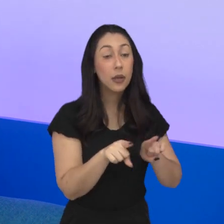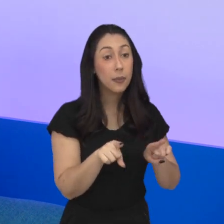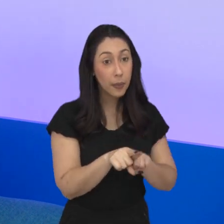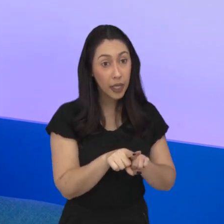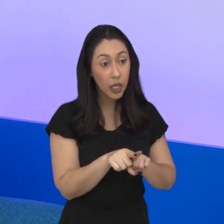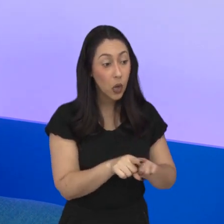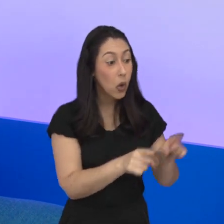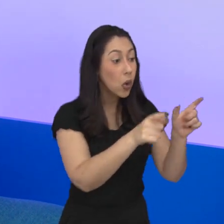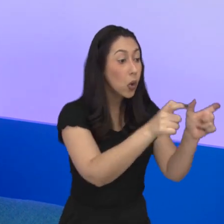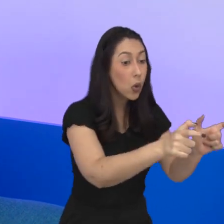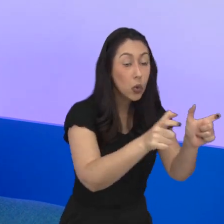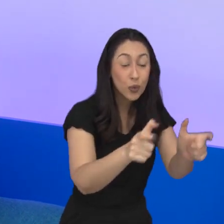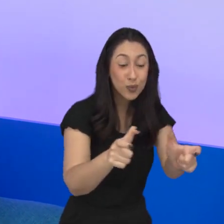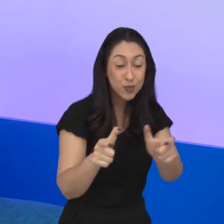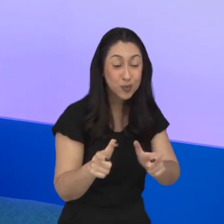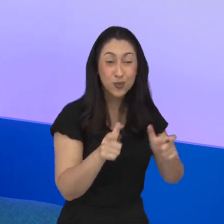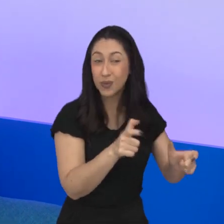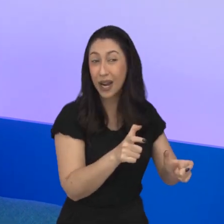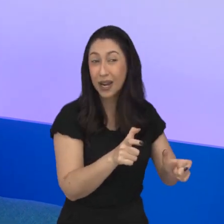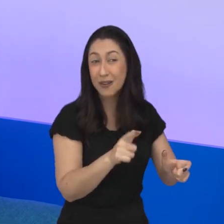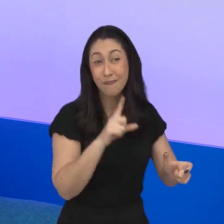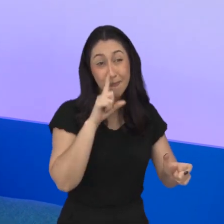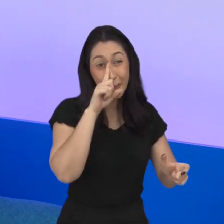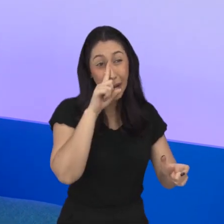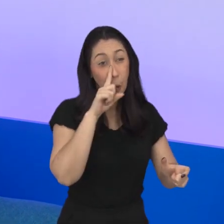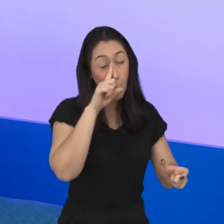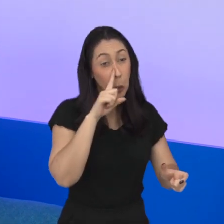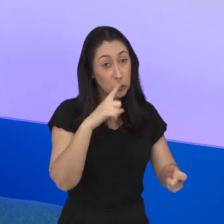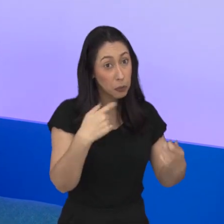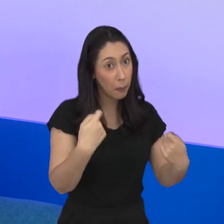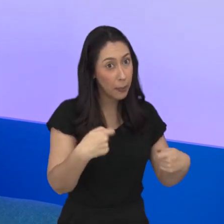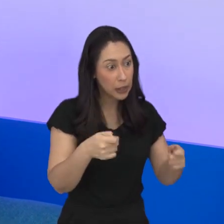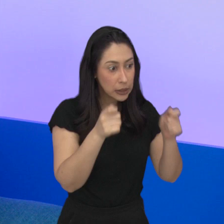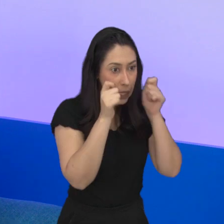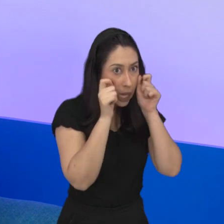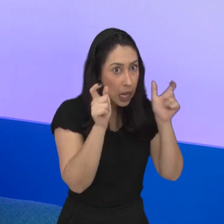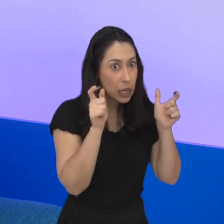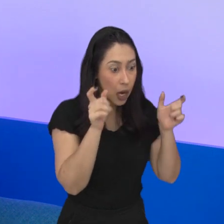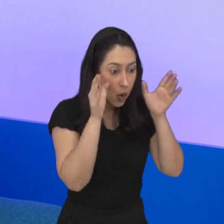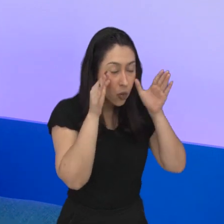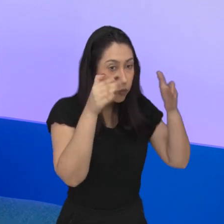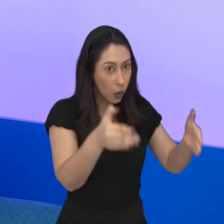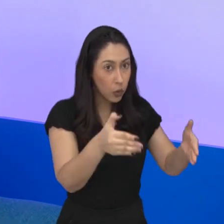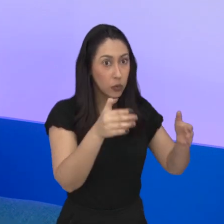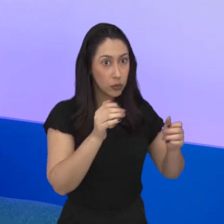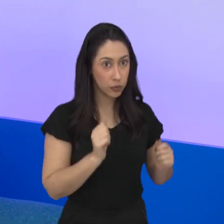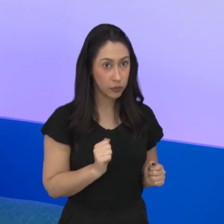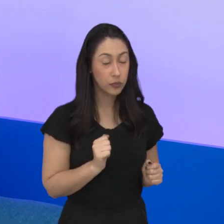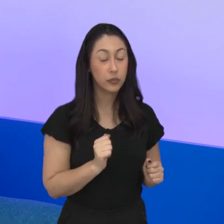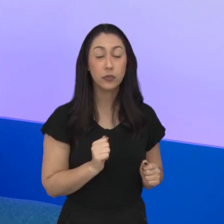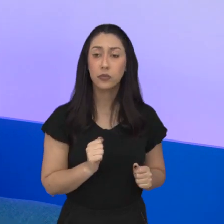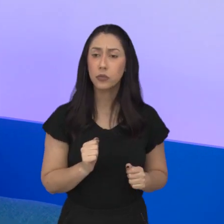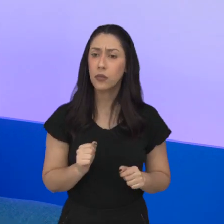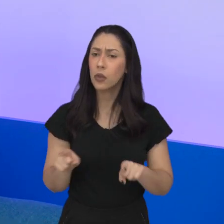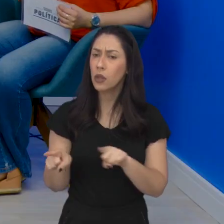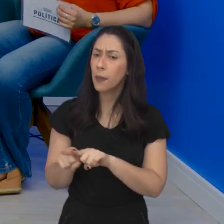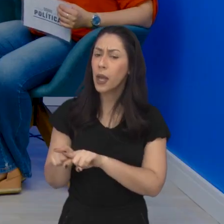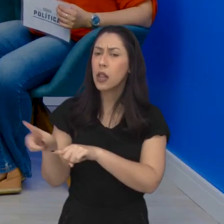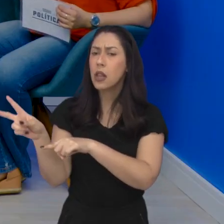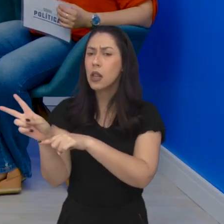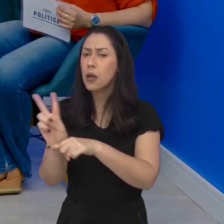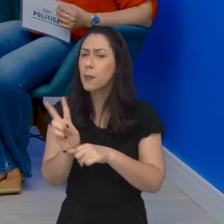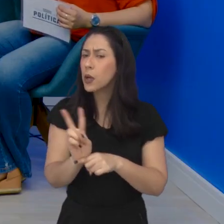também as áreas de risco que podem ser mais preocupantes e que podem ter maior perigo naquele evento. Além